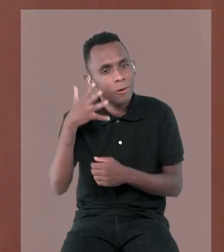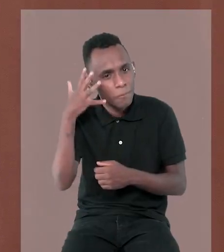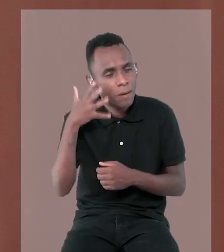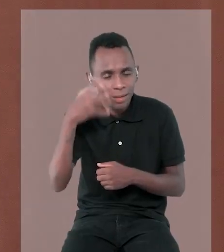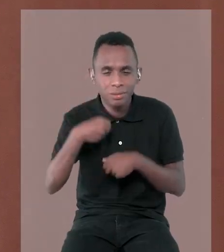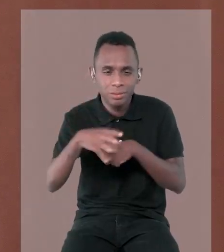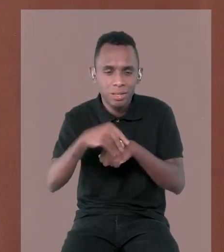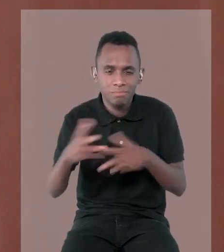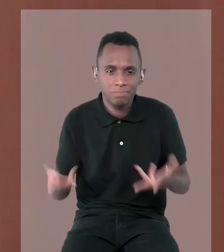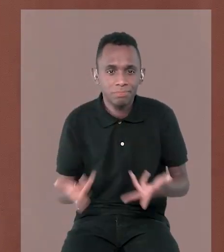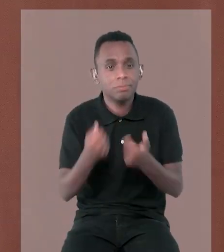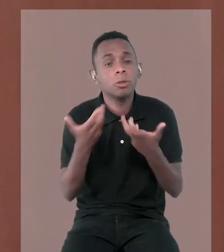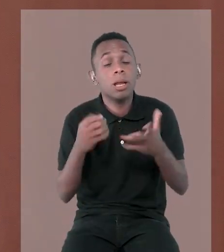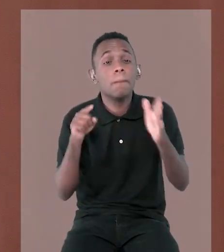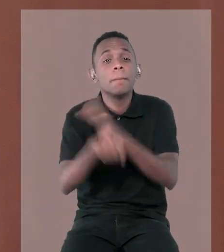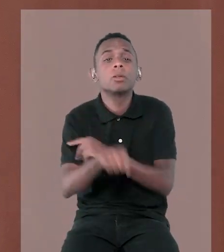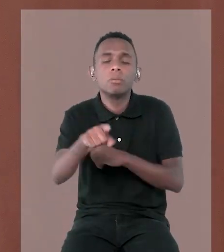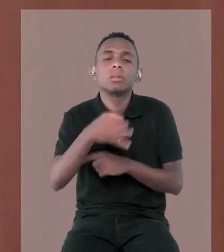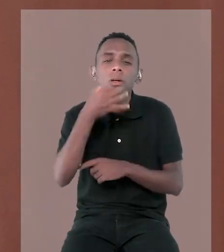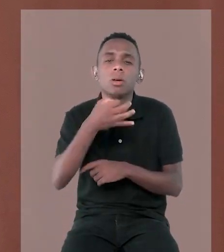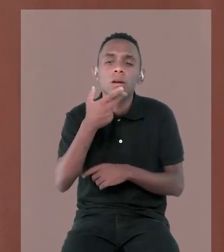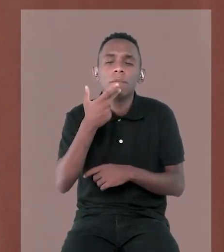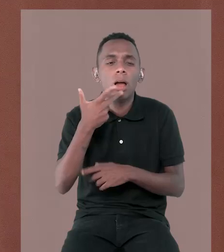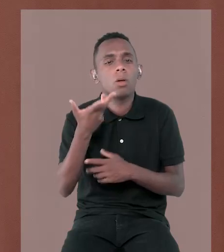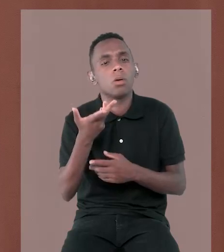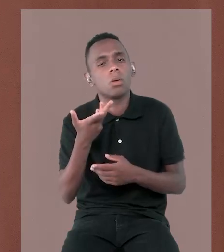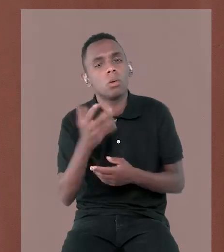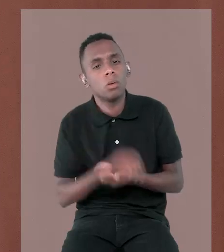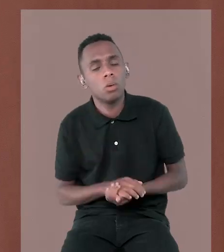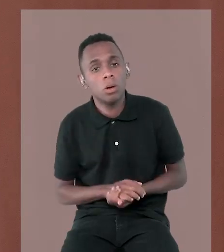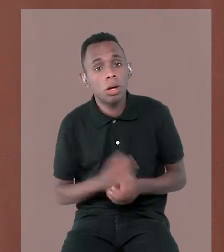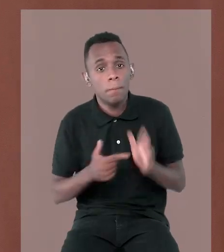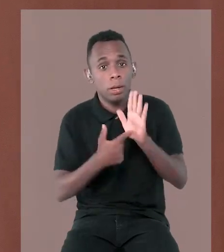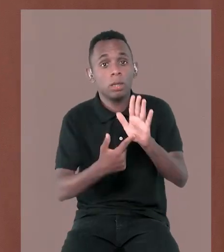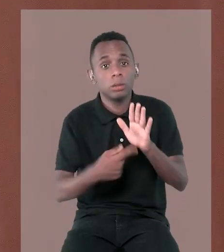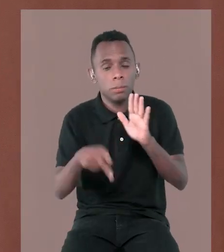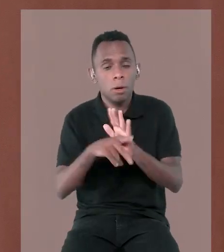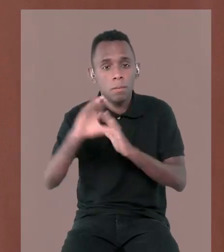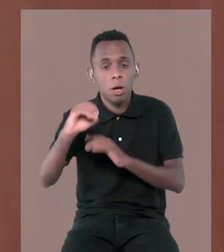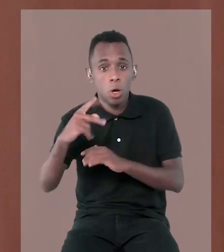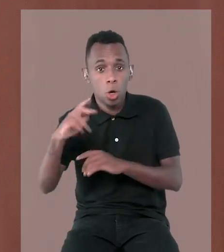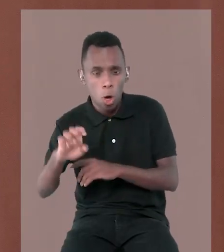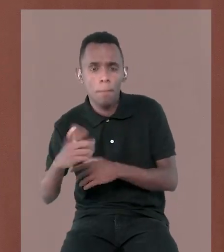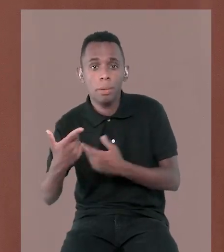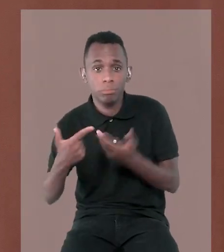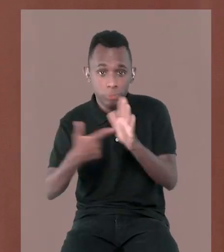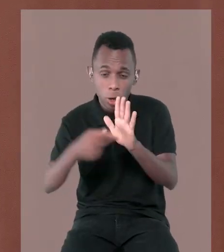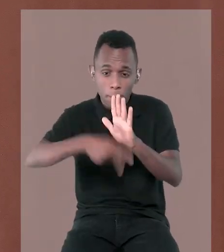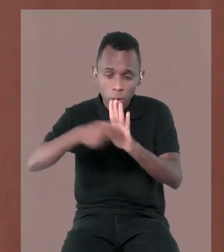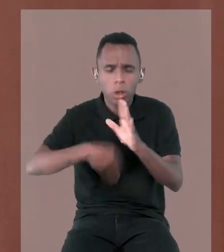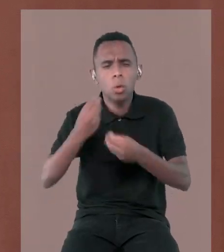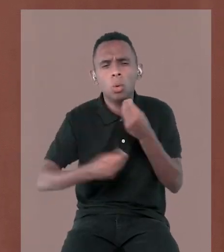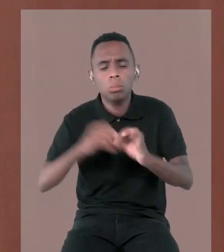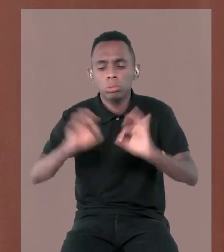Já foi dada, né? Eu queria perguntar, porque você comentou, Juliano, sobre apresentar o programa na COP. Eu queria saber um pouquinho como que